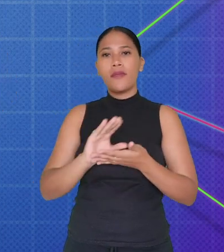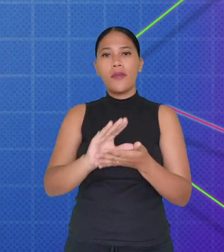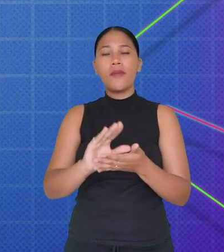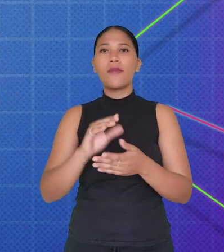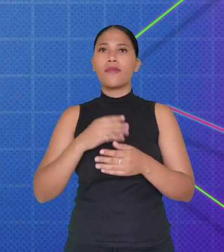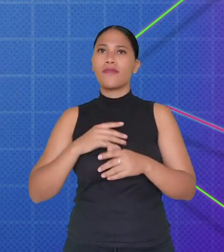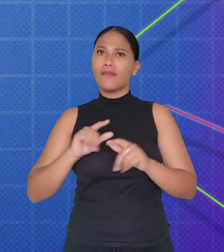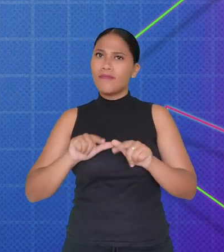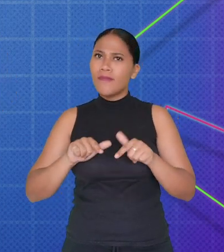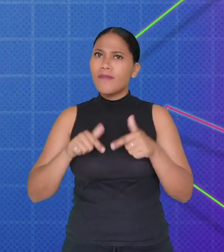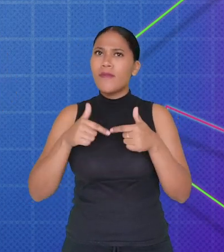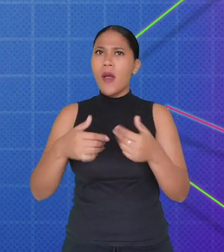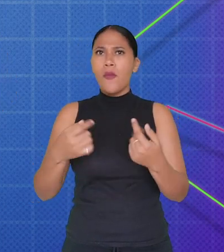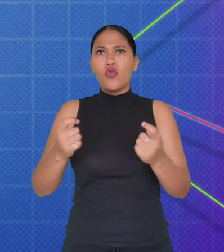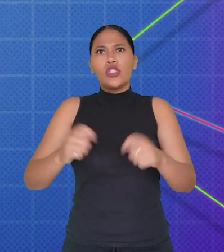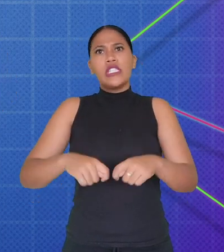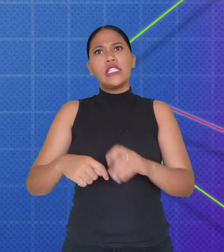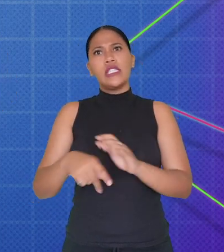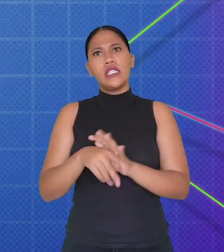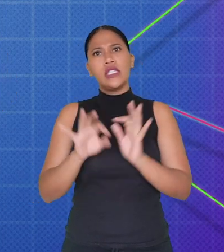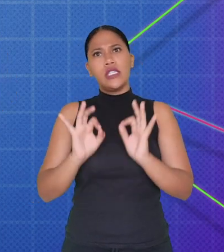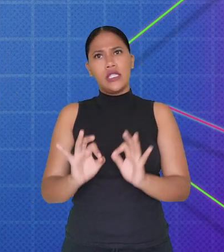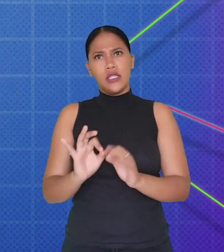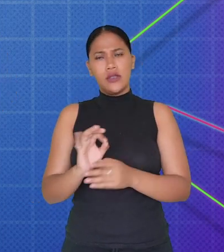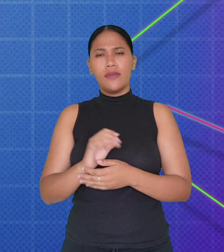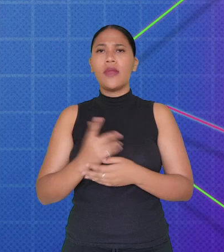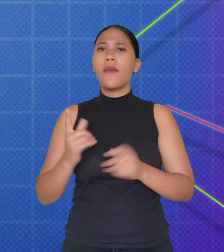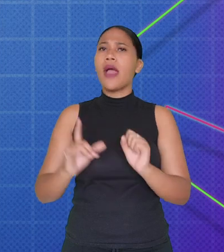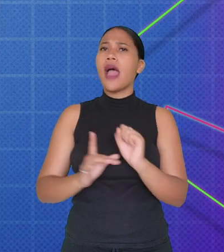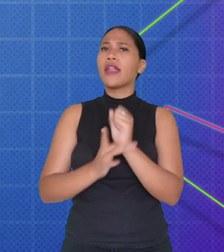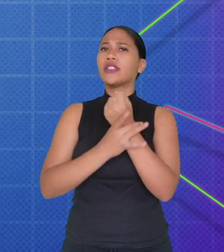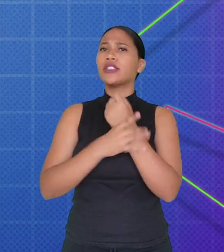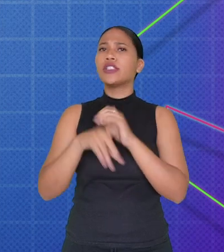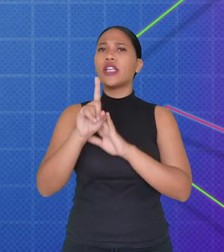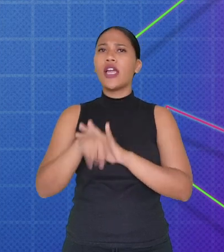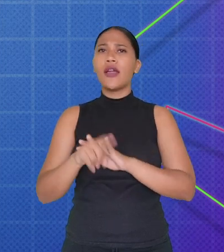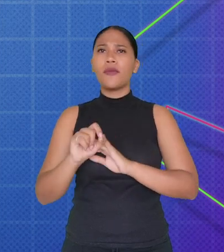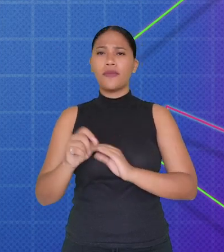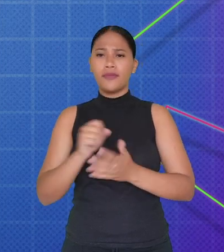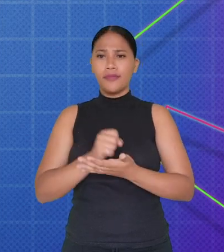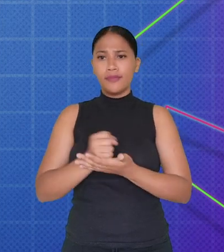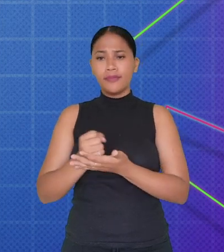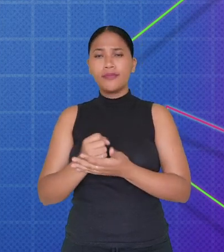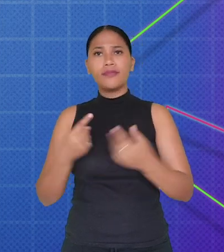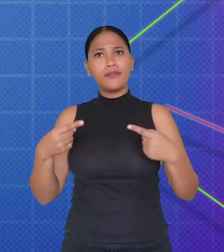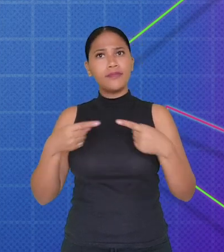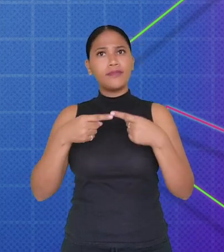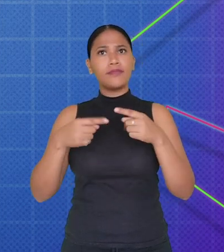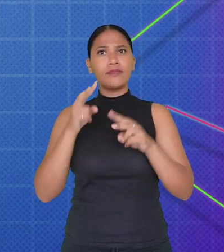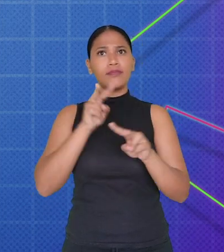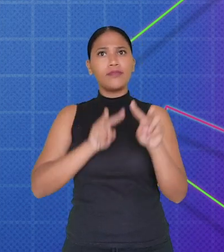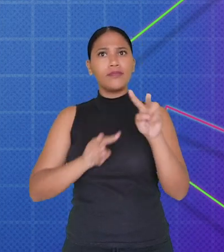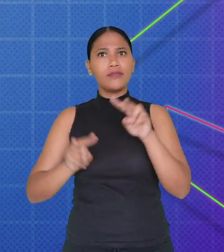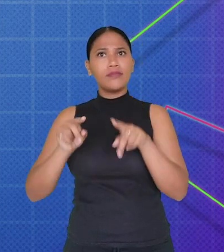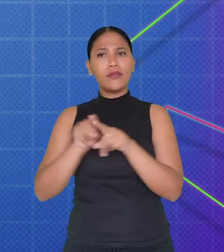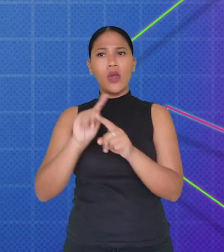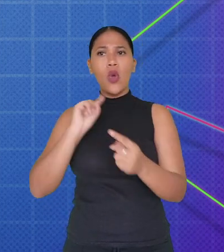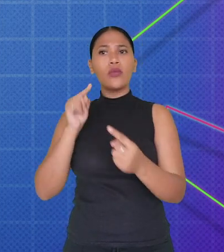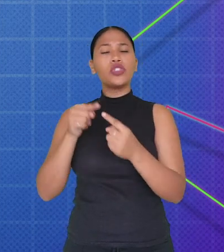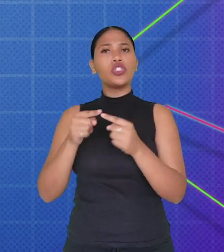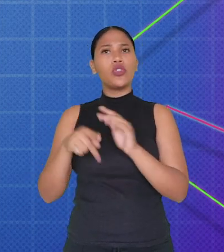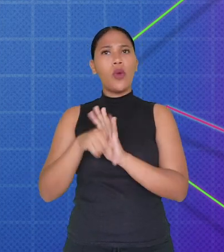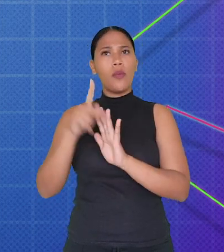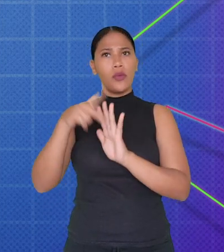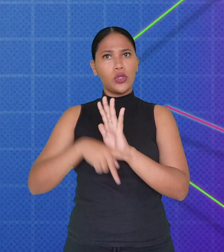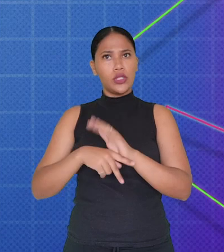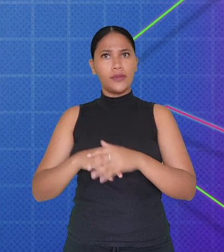utilizados de maneira mais eficiente possível Ele também é responsável por garantir que o produto final esteja alinhado com a visão e